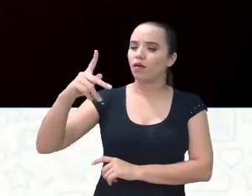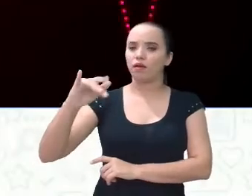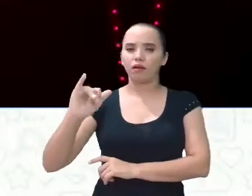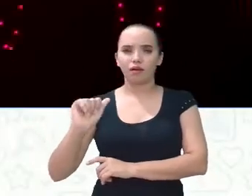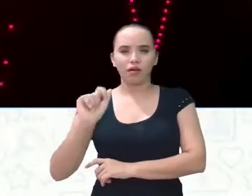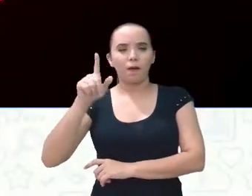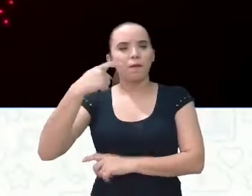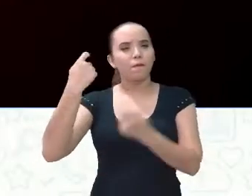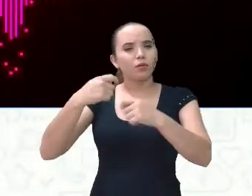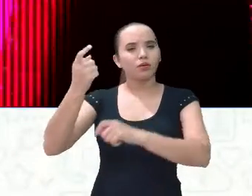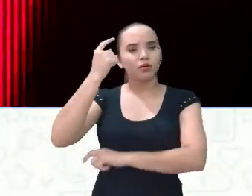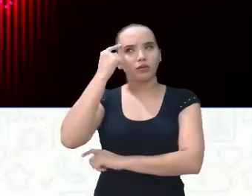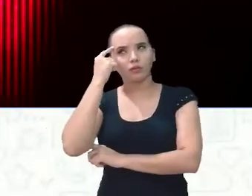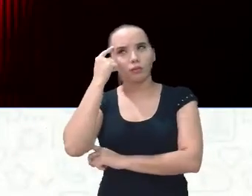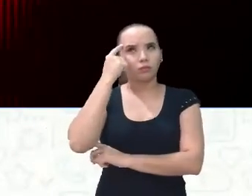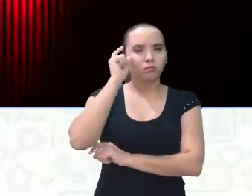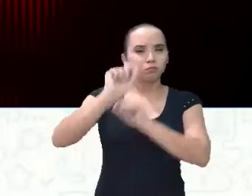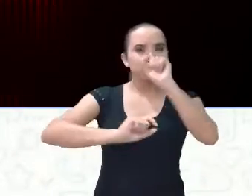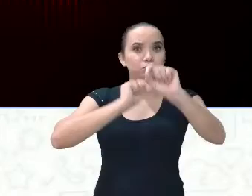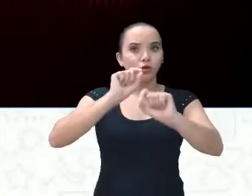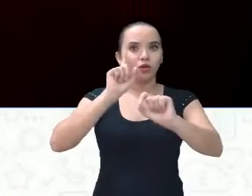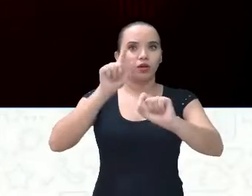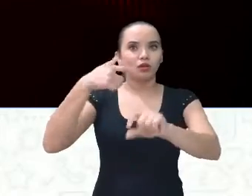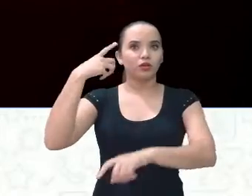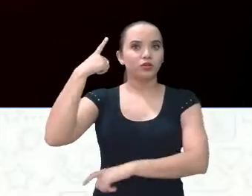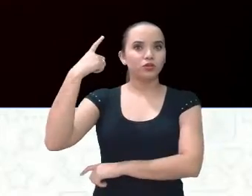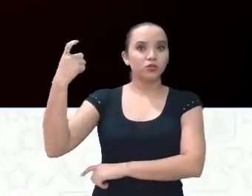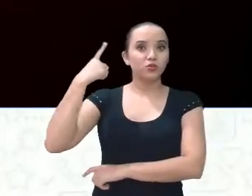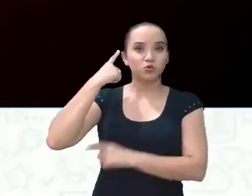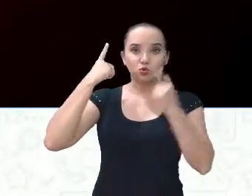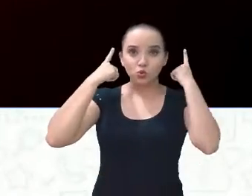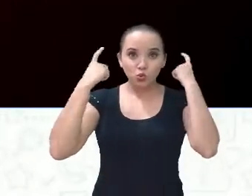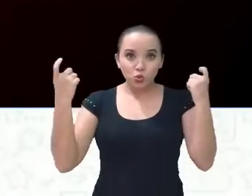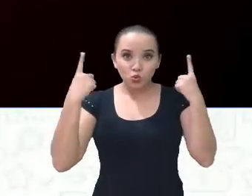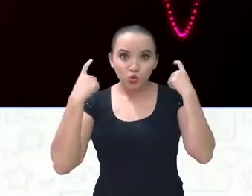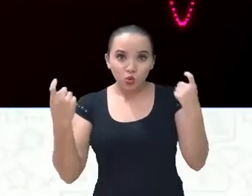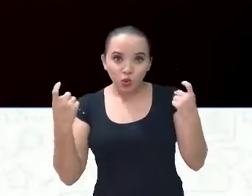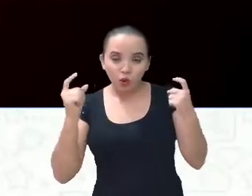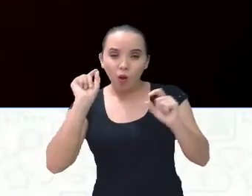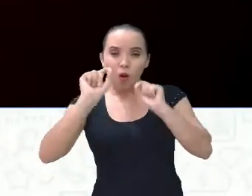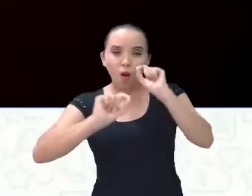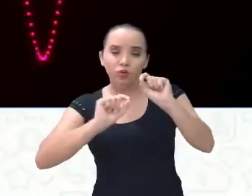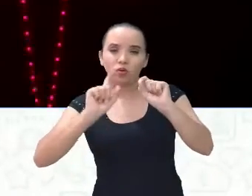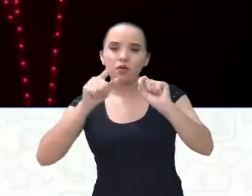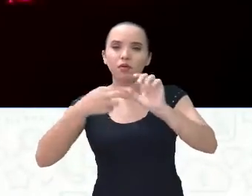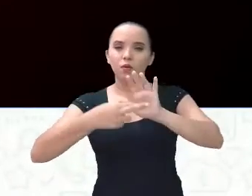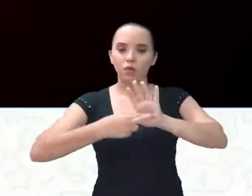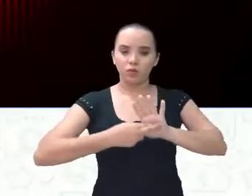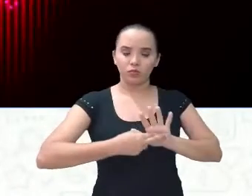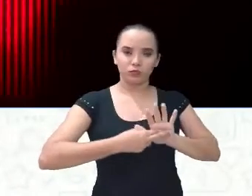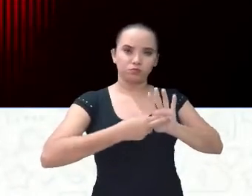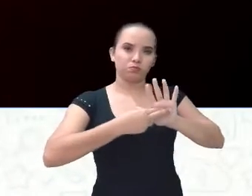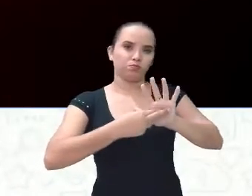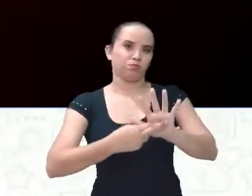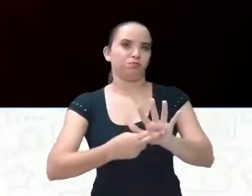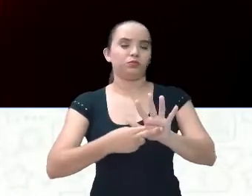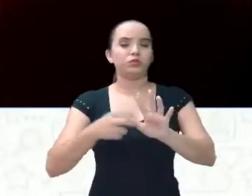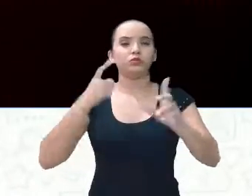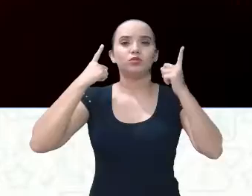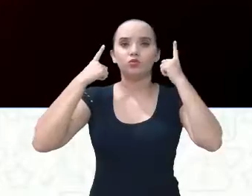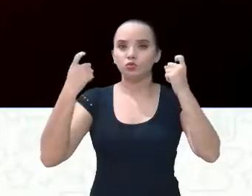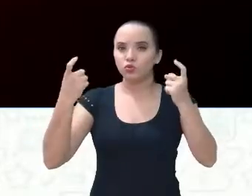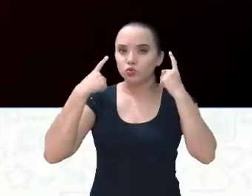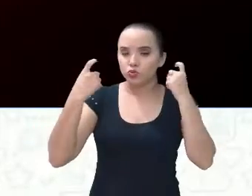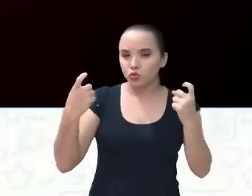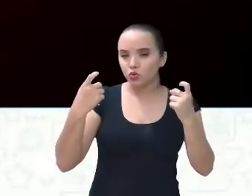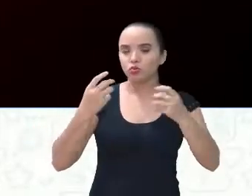bom? Então, o que é essa onomatopeia? Seria uma representação de sons. É a forma como